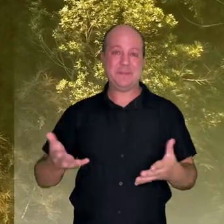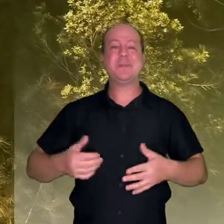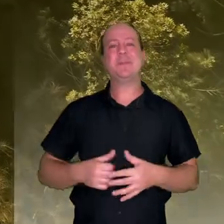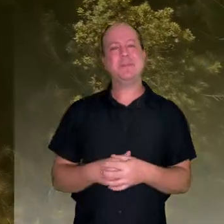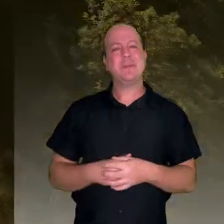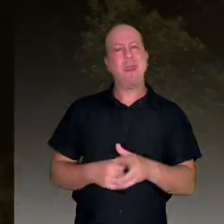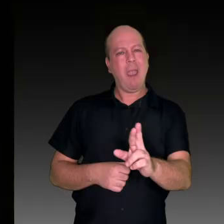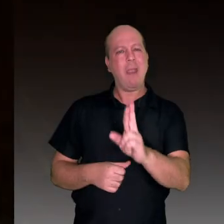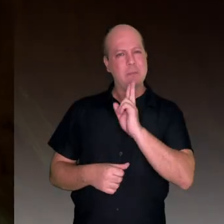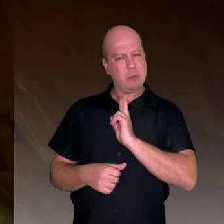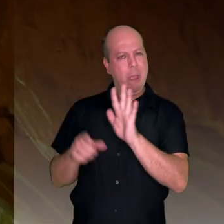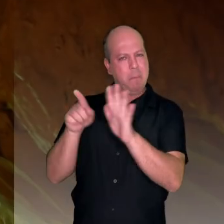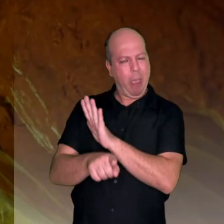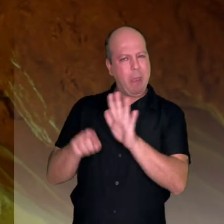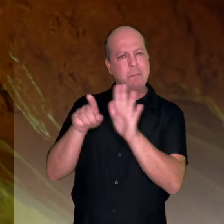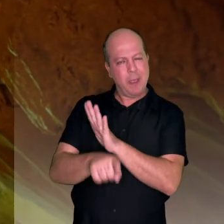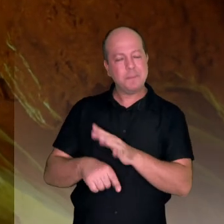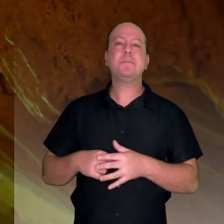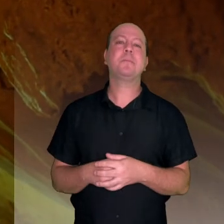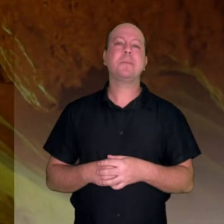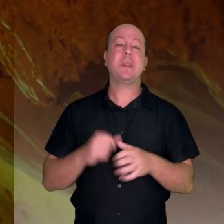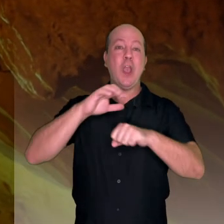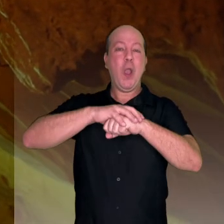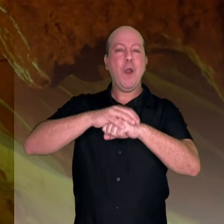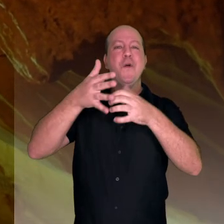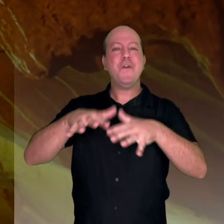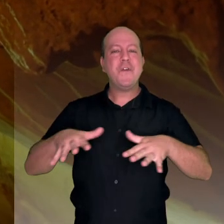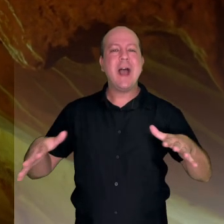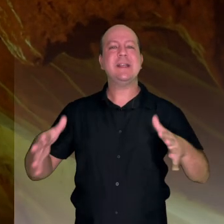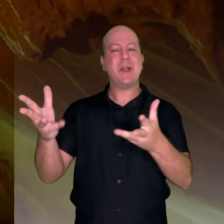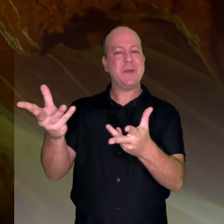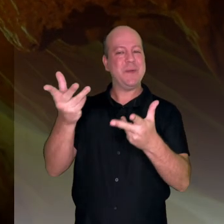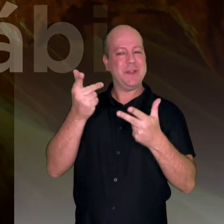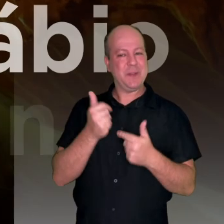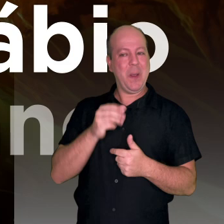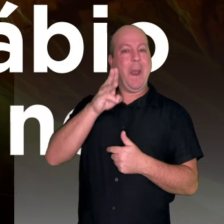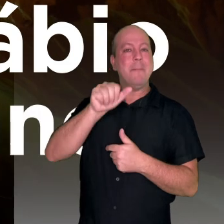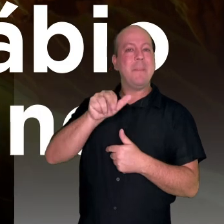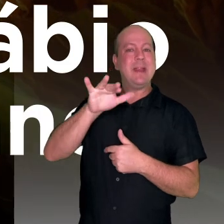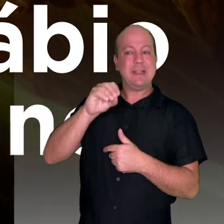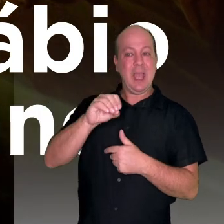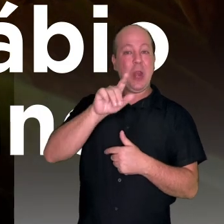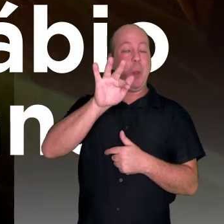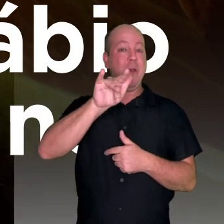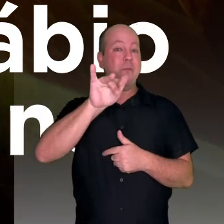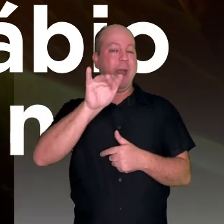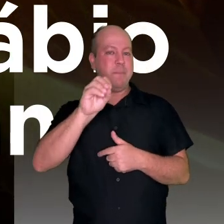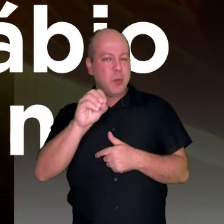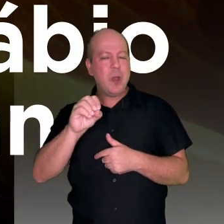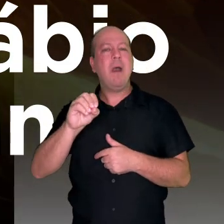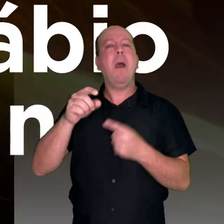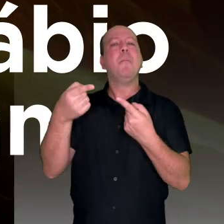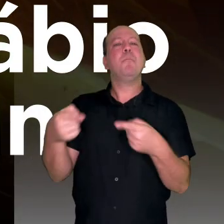milênios? Para responder a essas perguntas, o FASA convidou os músicos Marcelo Barbosa e Fábio Zanon para